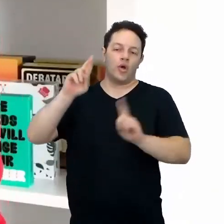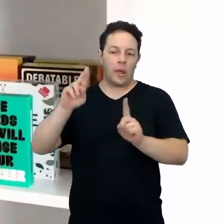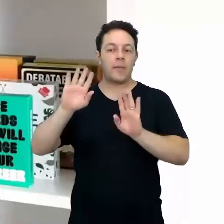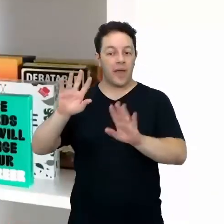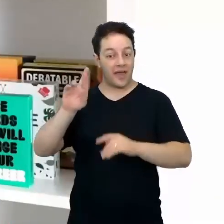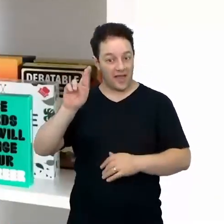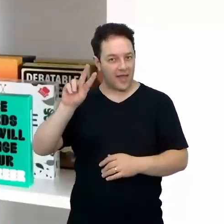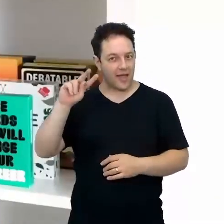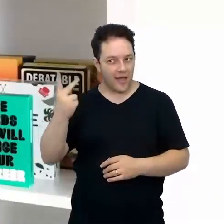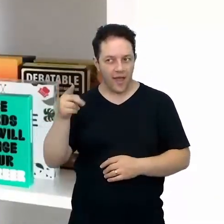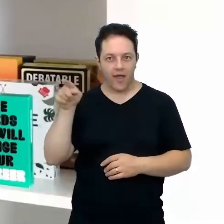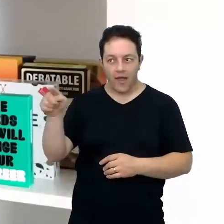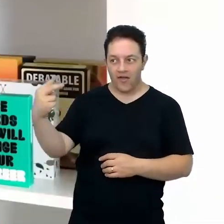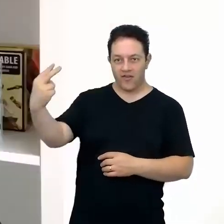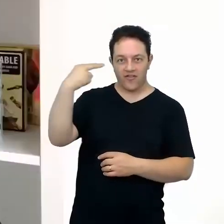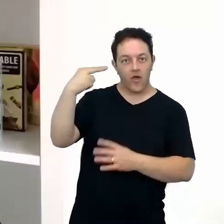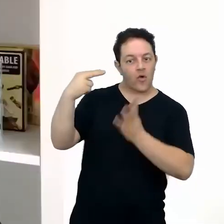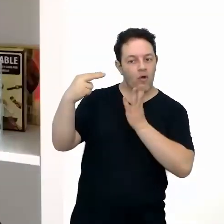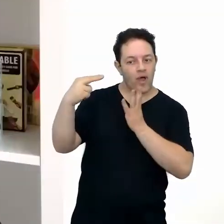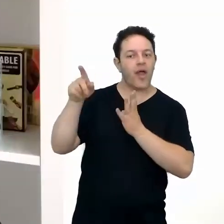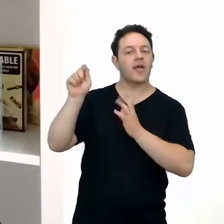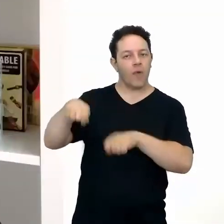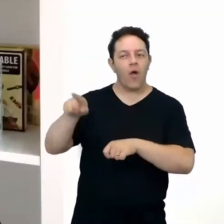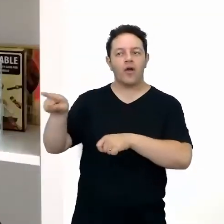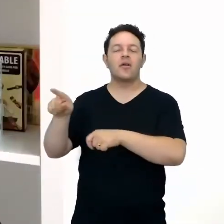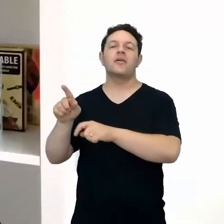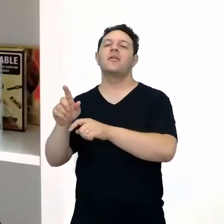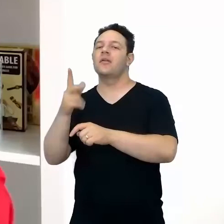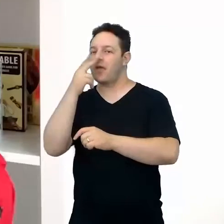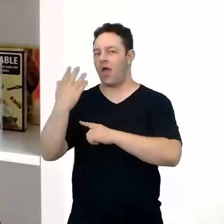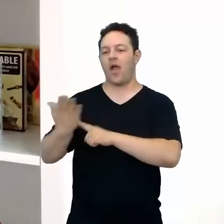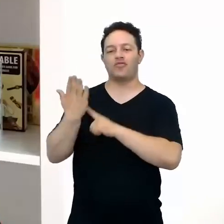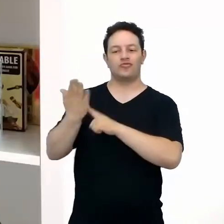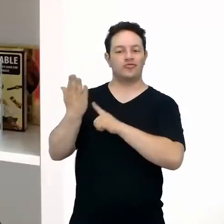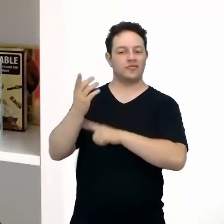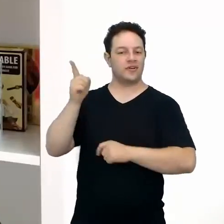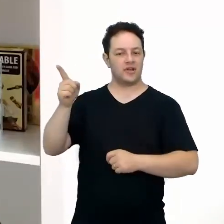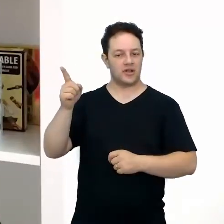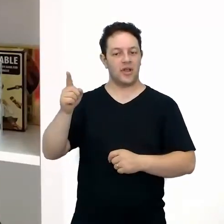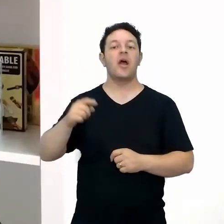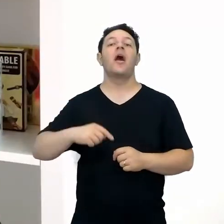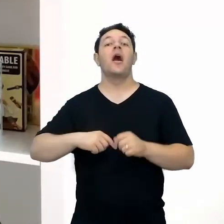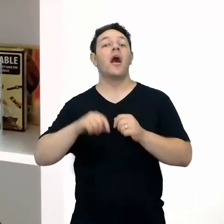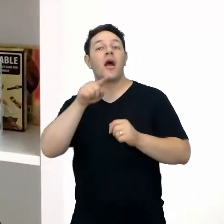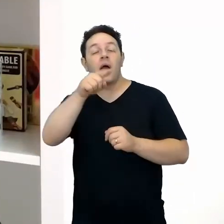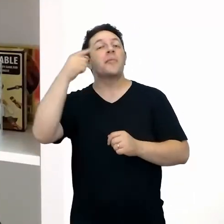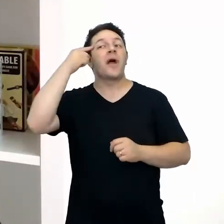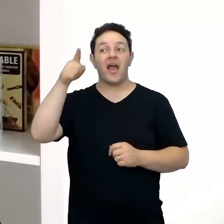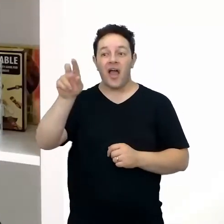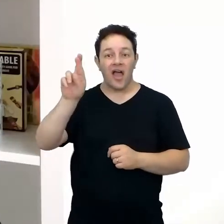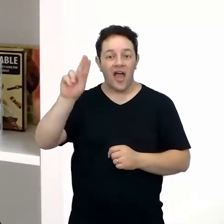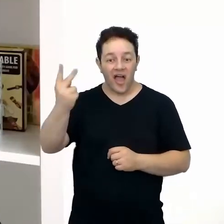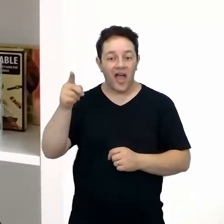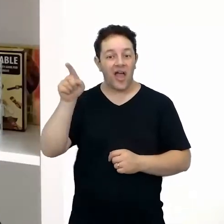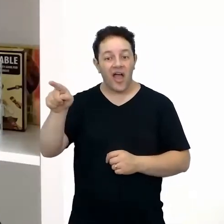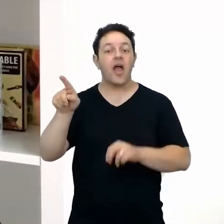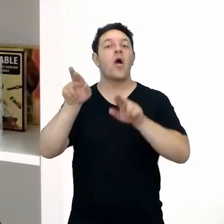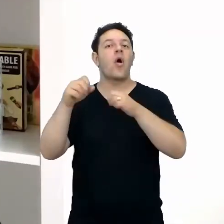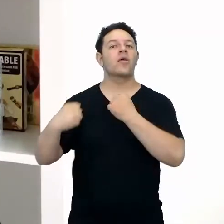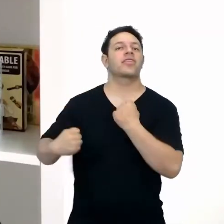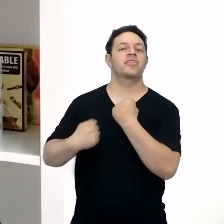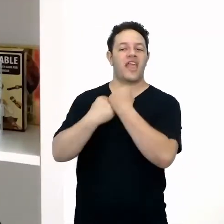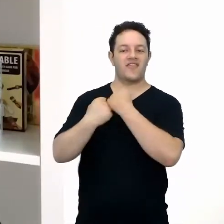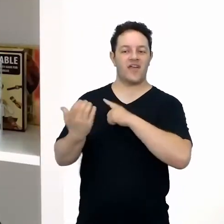mas influencia quem assina. Então, ao invés de você ter resistência com o RH, pense que o RH ele é seu